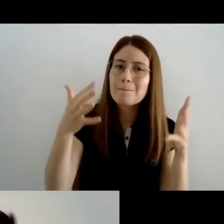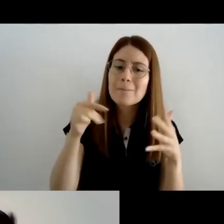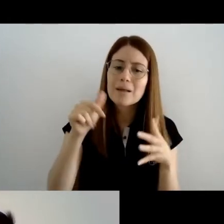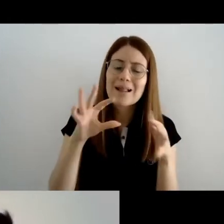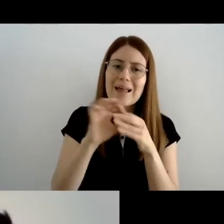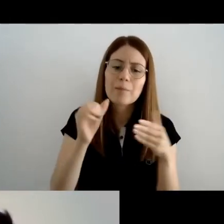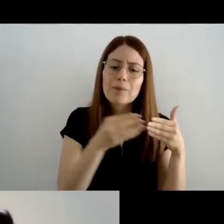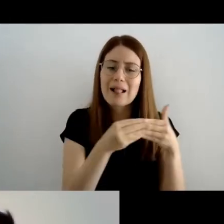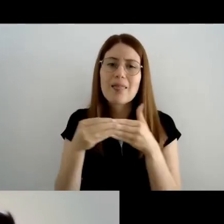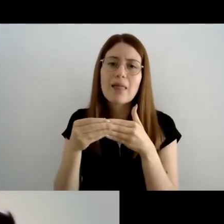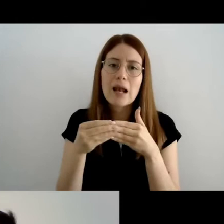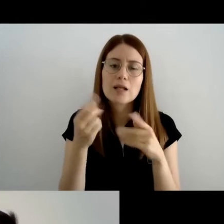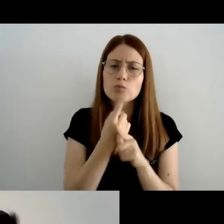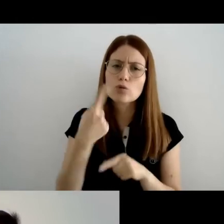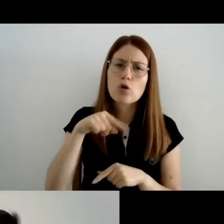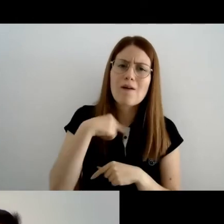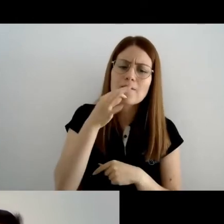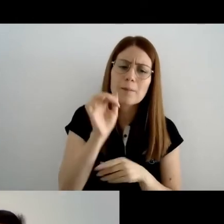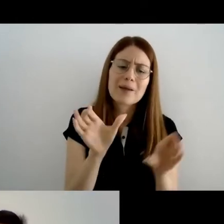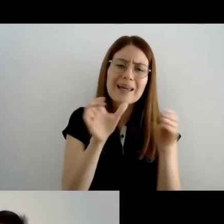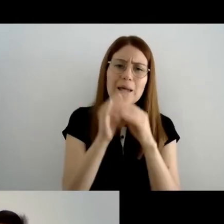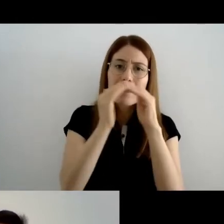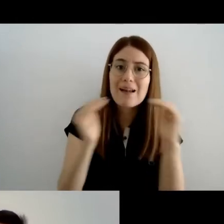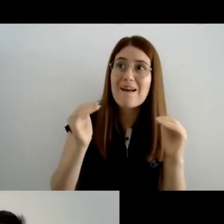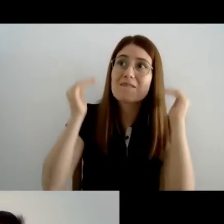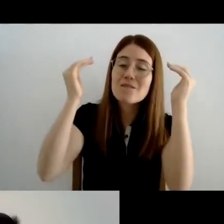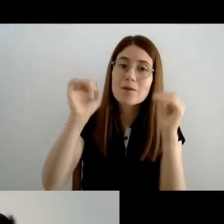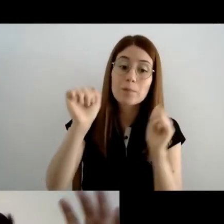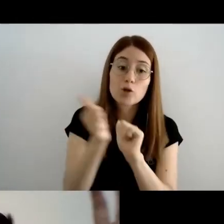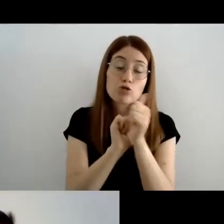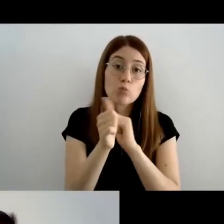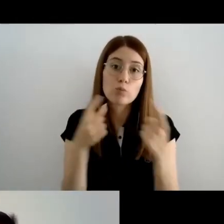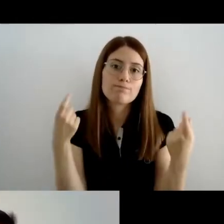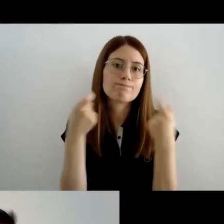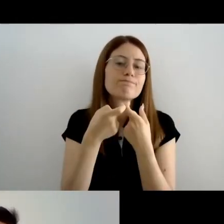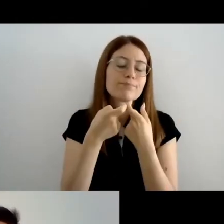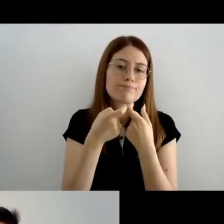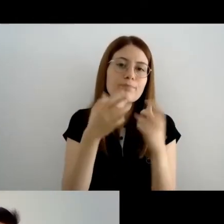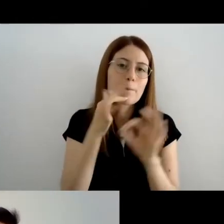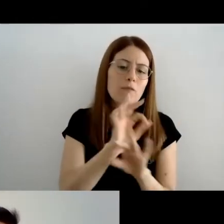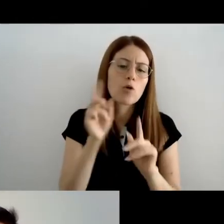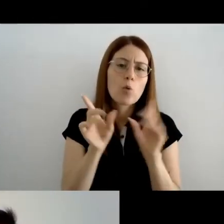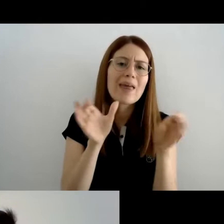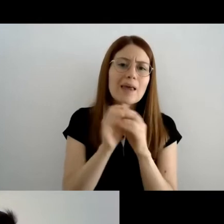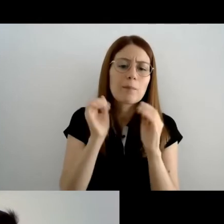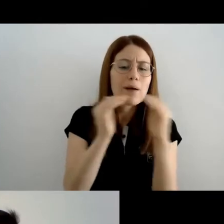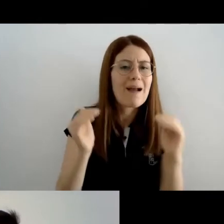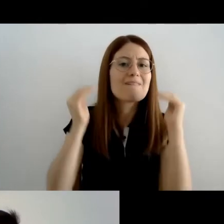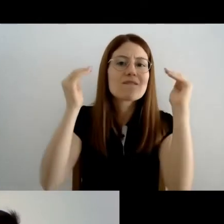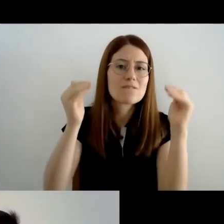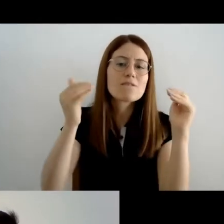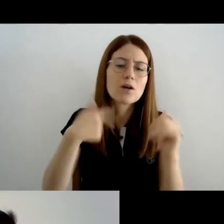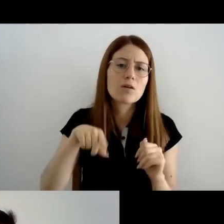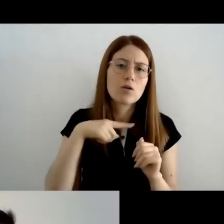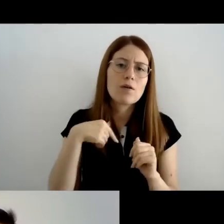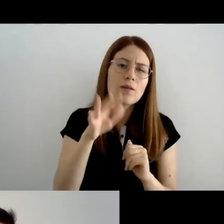da liderança, porque quando nós falamos de equipas de alto rendimento, nós quando falamos em desporto encaixa perfeitamente naquilo que é uma equipa de alto rendimento. E eu vou tentar